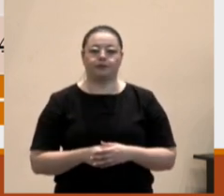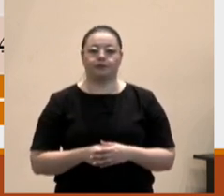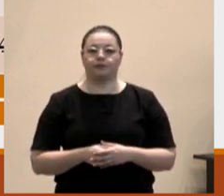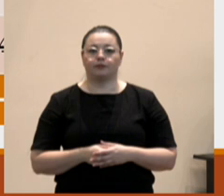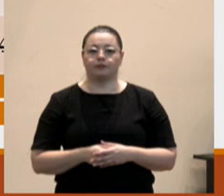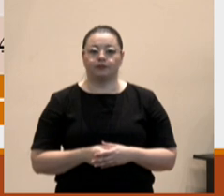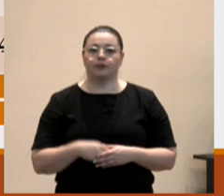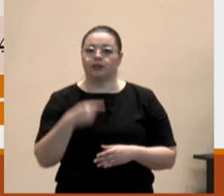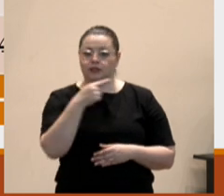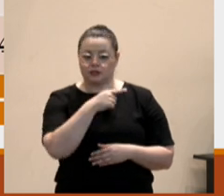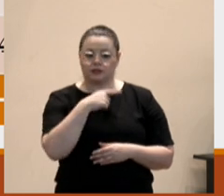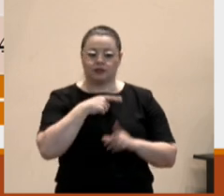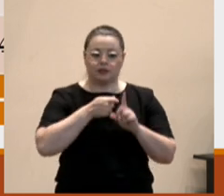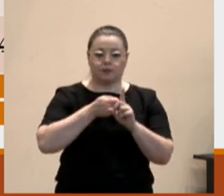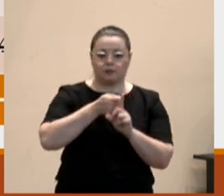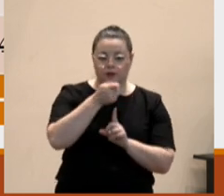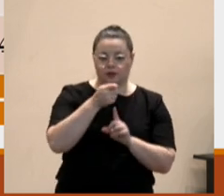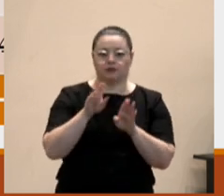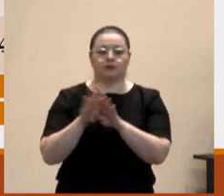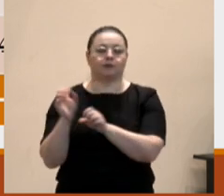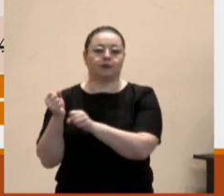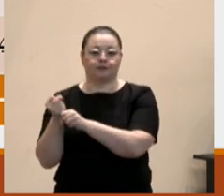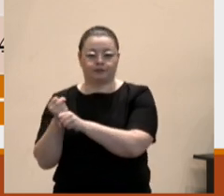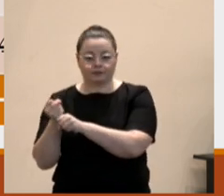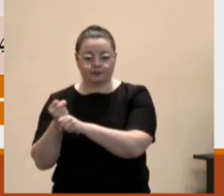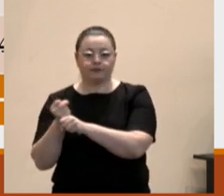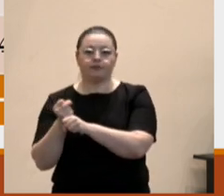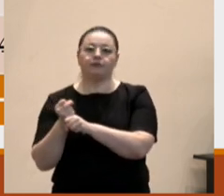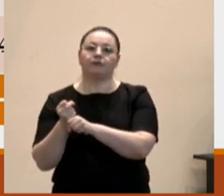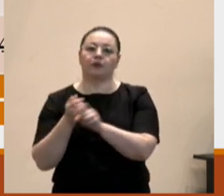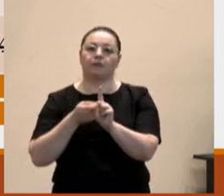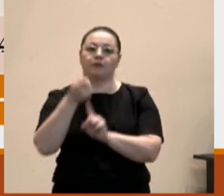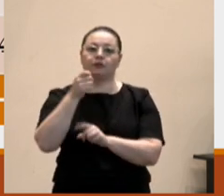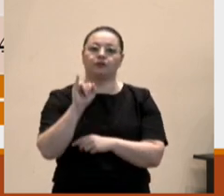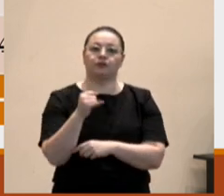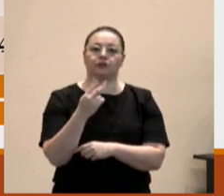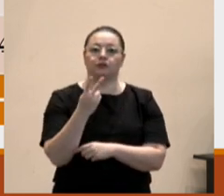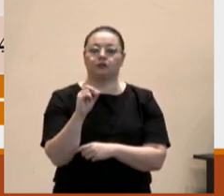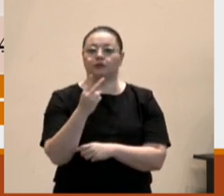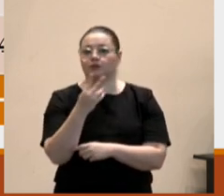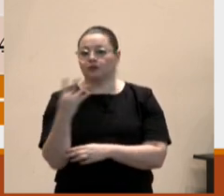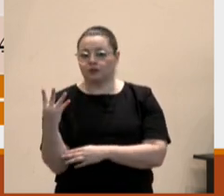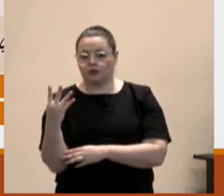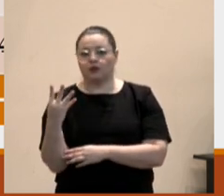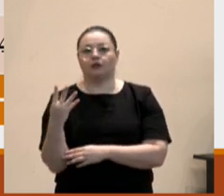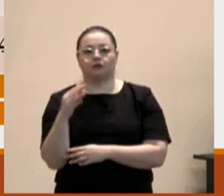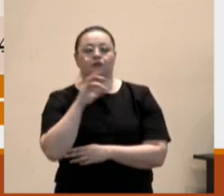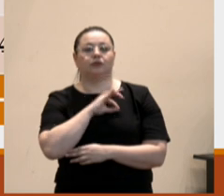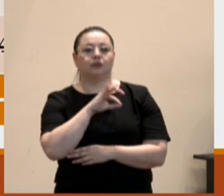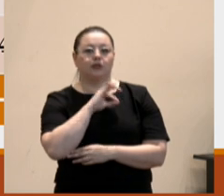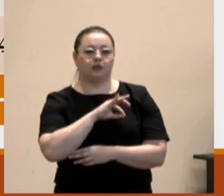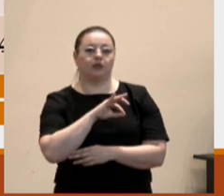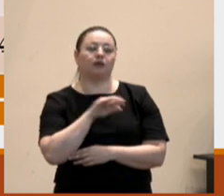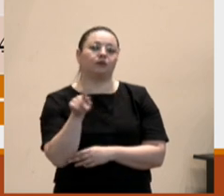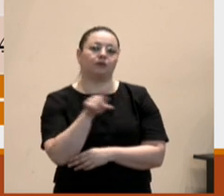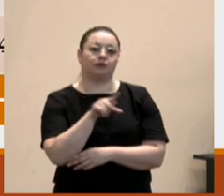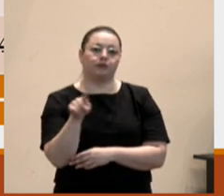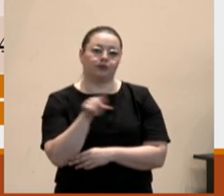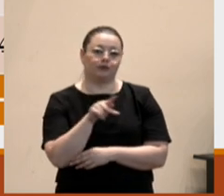Mês e ano de referência, janeiro de 2024, porque a base toda foi o salário do professor,